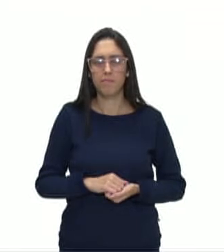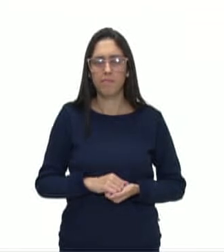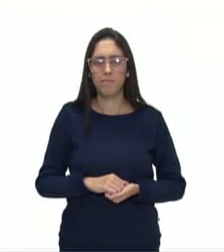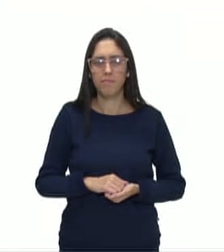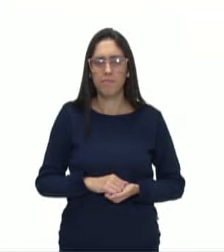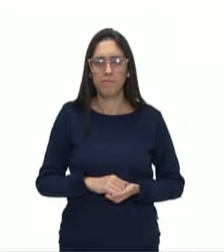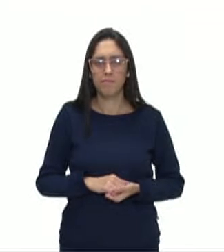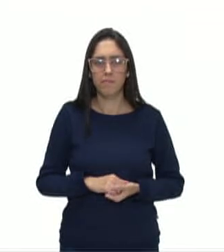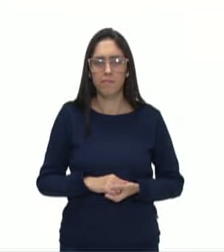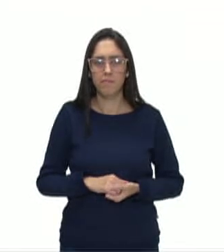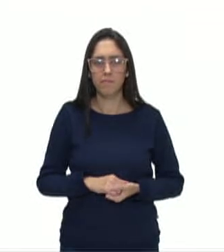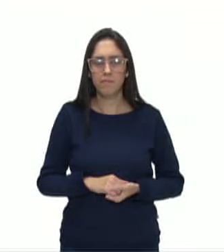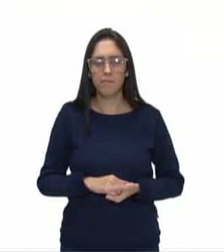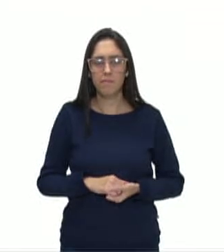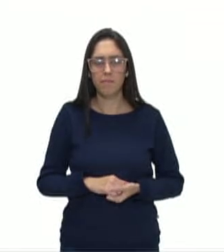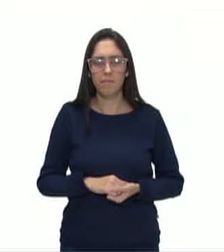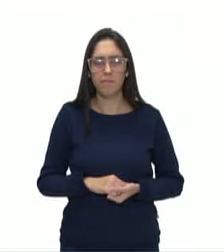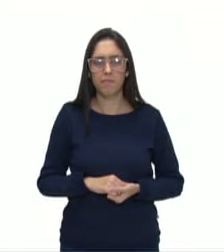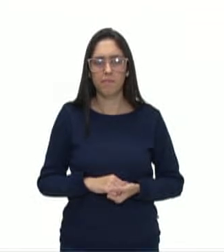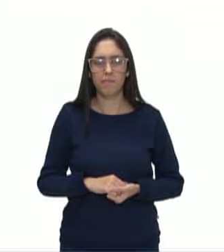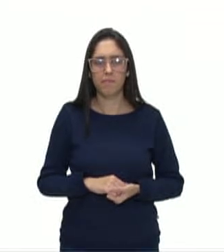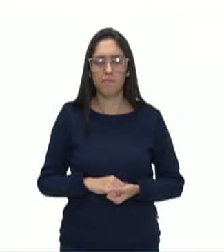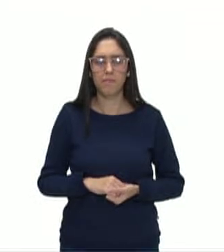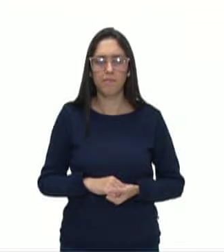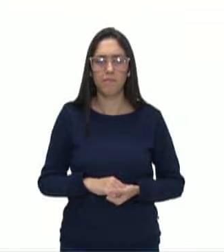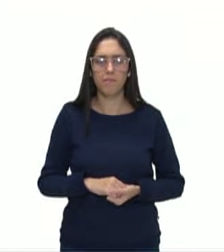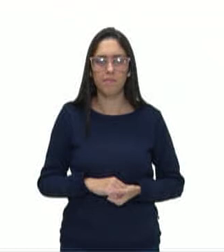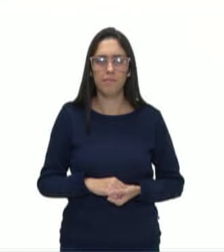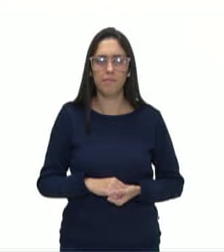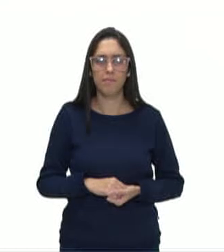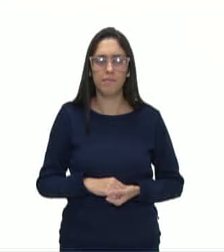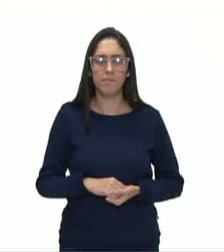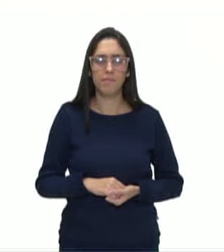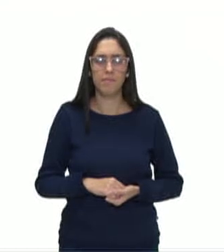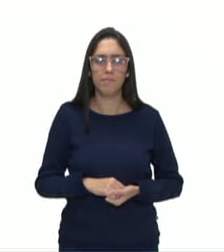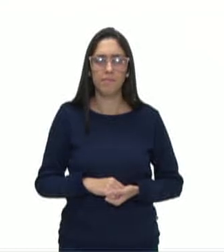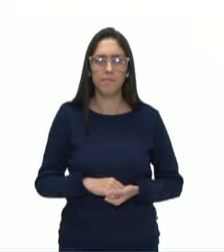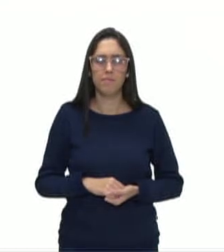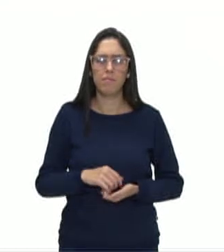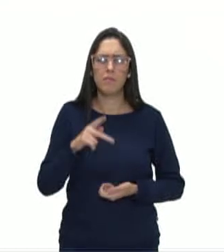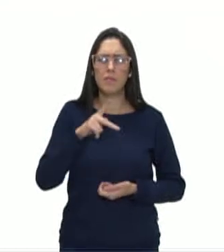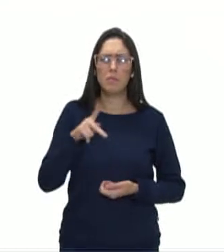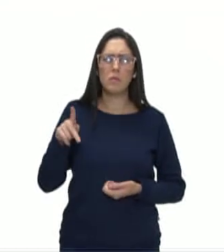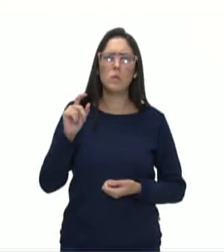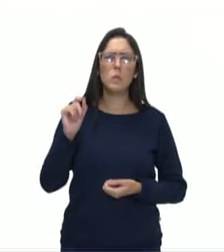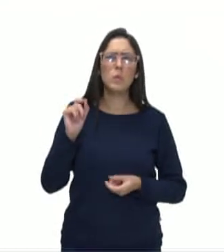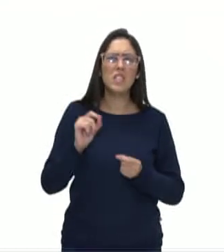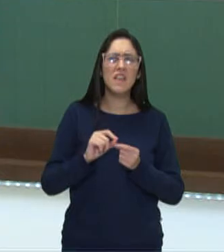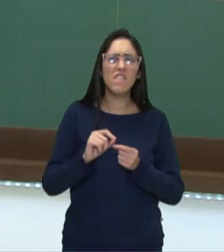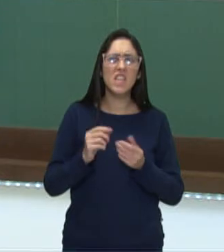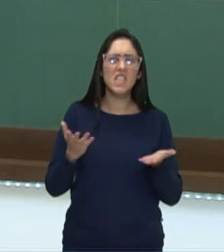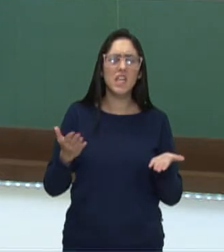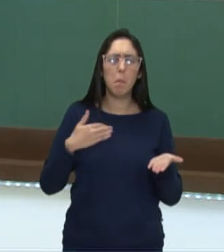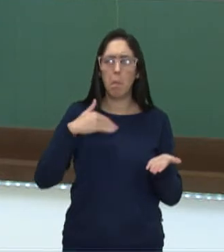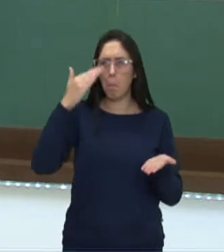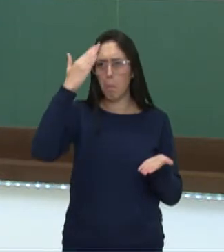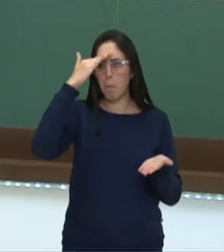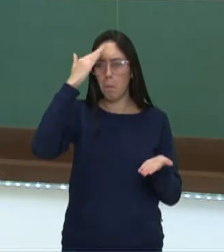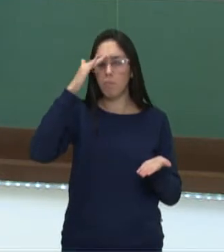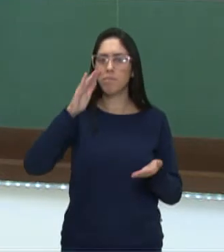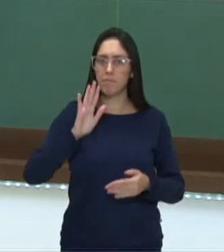tecnologias, não sempre está exento de inconvenientes. Professor, o que eu tenho que fazer? Não entendi. Você